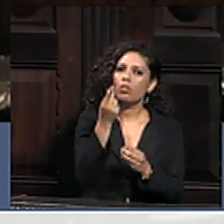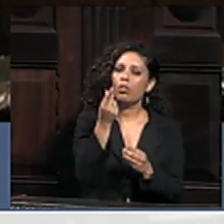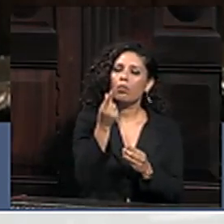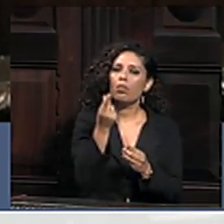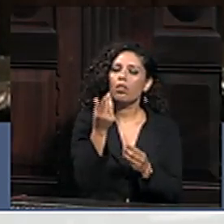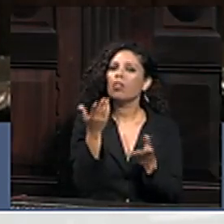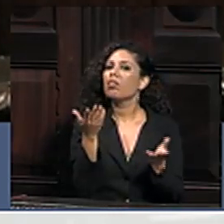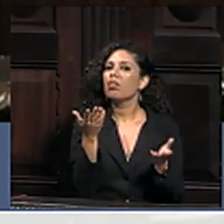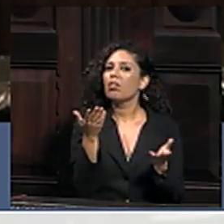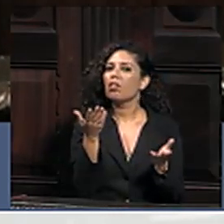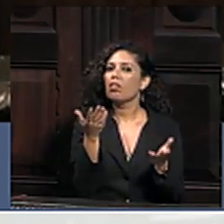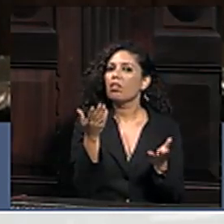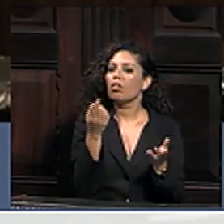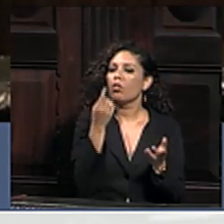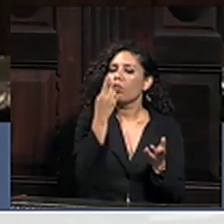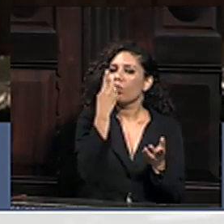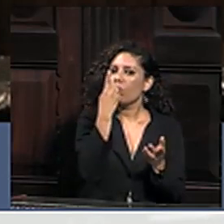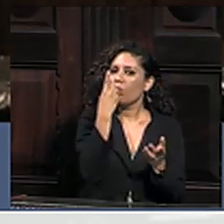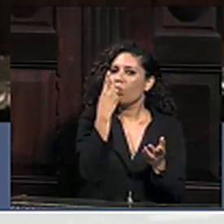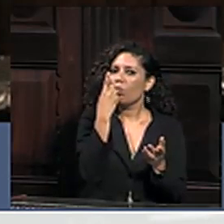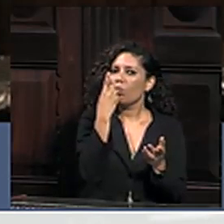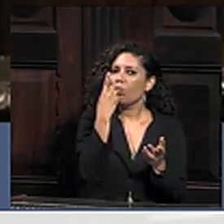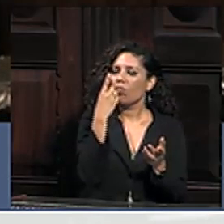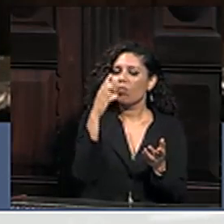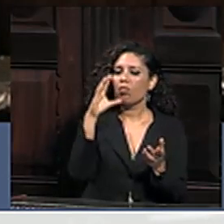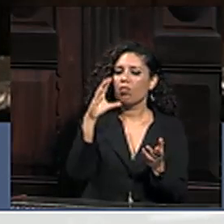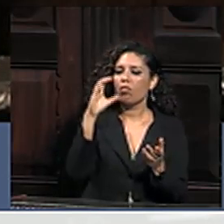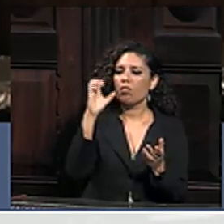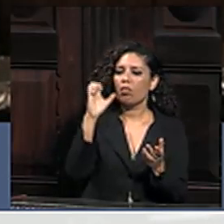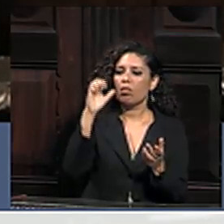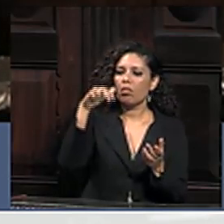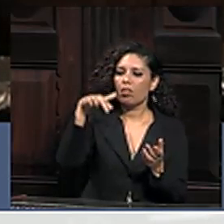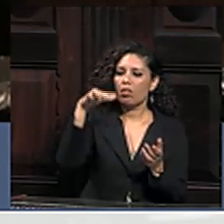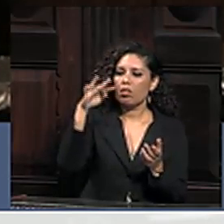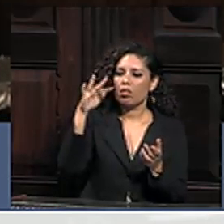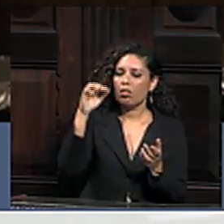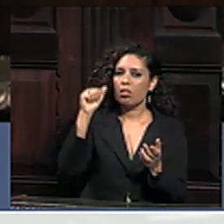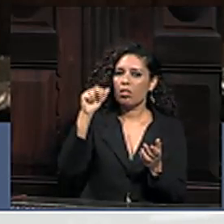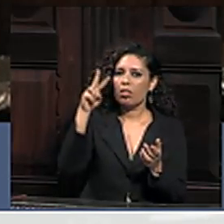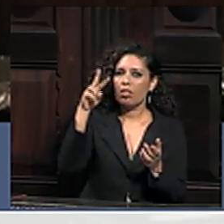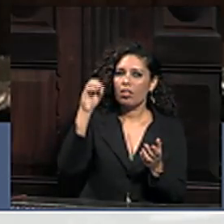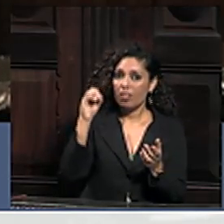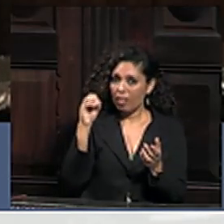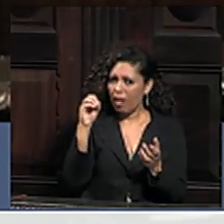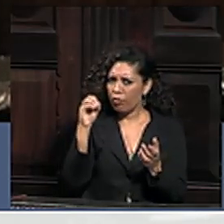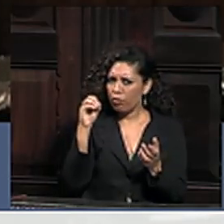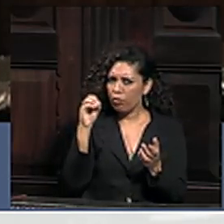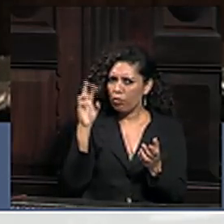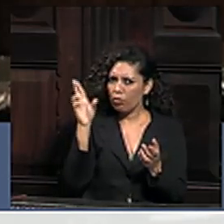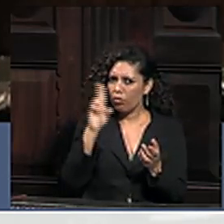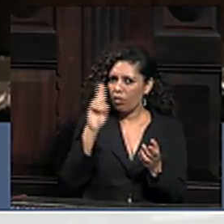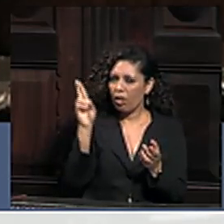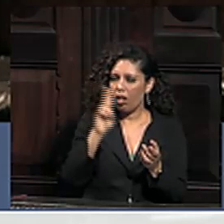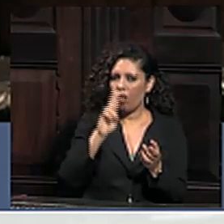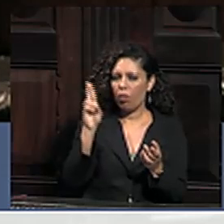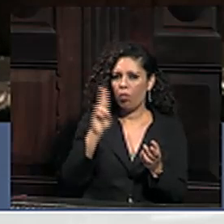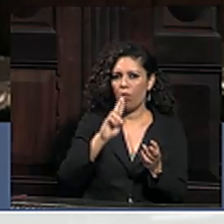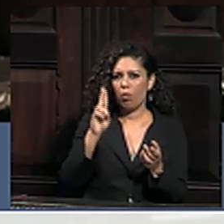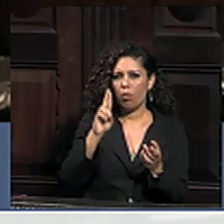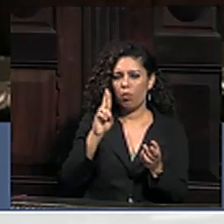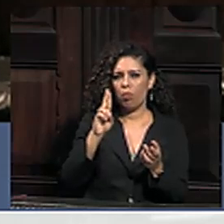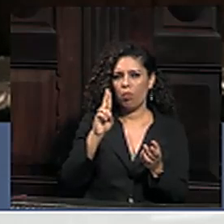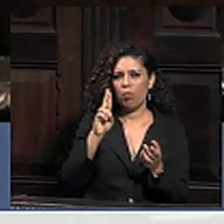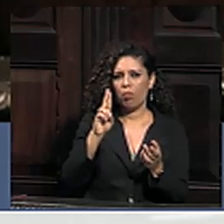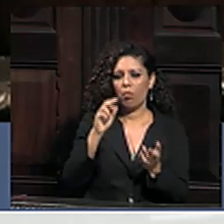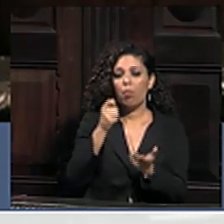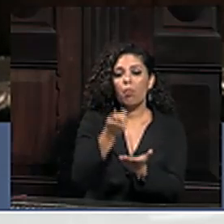por cada litro leiloado. 1 centavo de real. Ninguém estranha isso. Ninguém acha